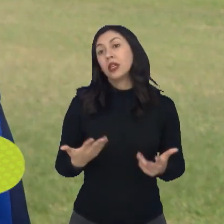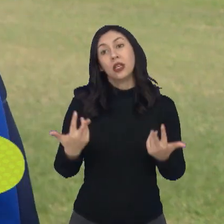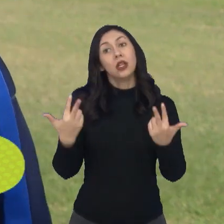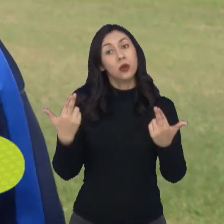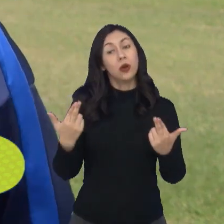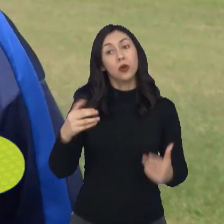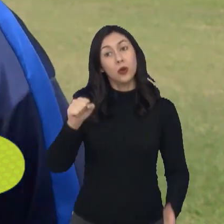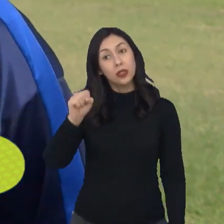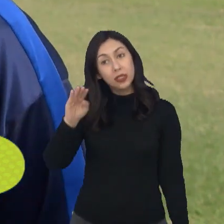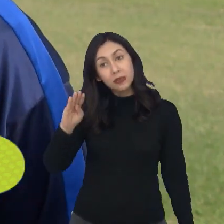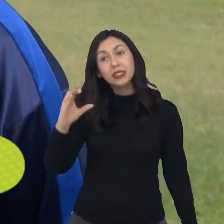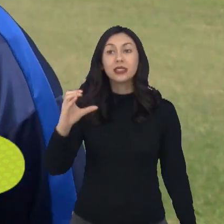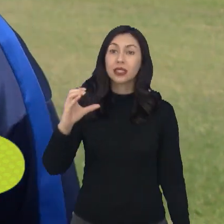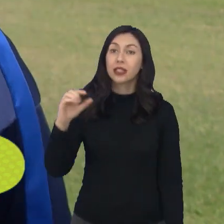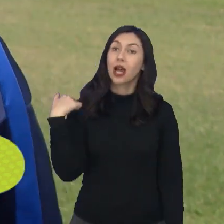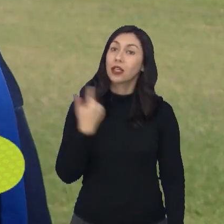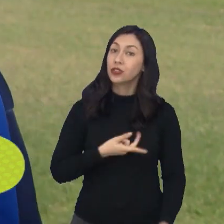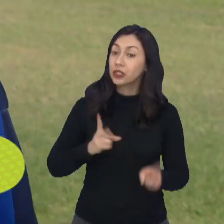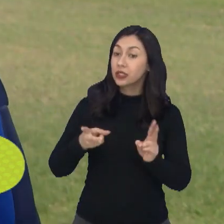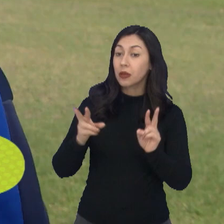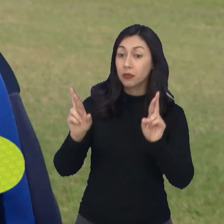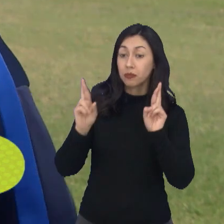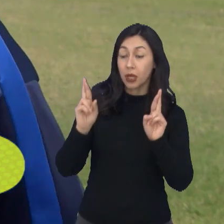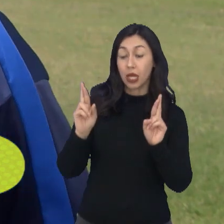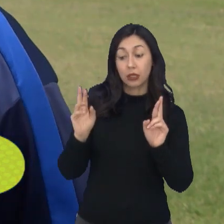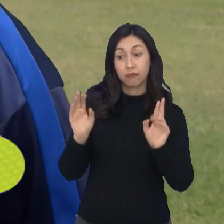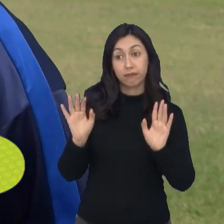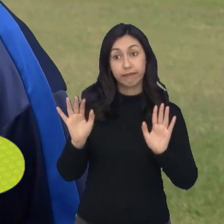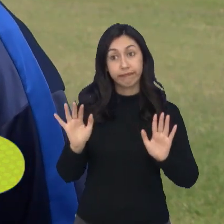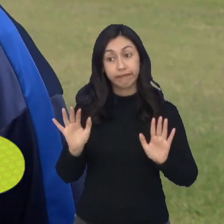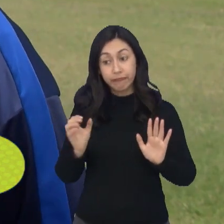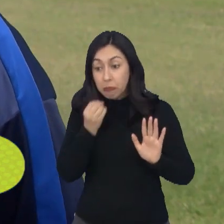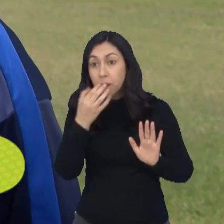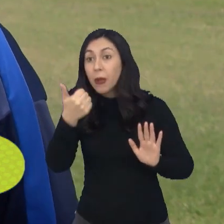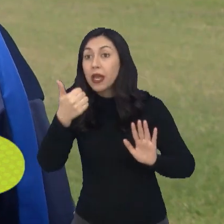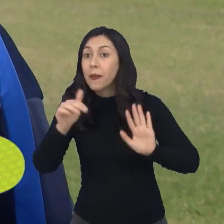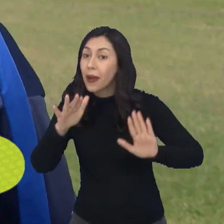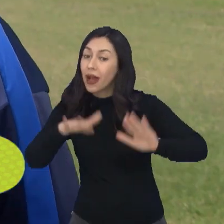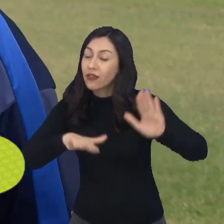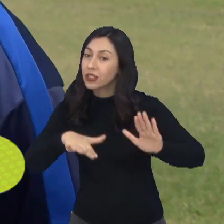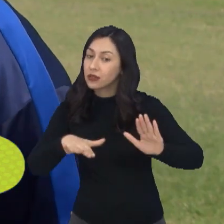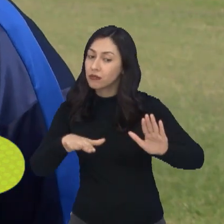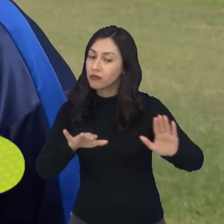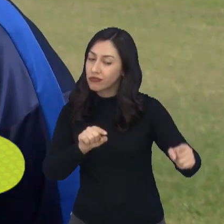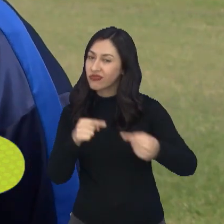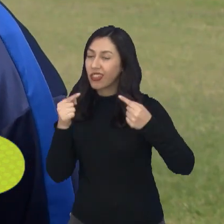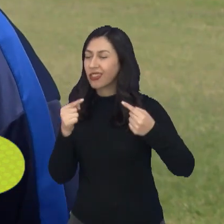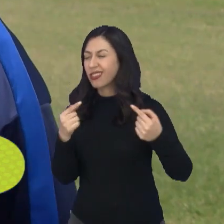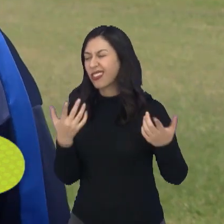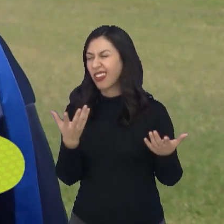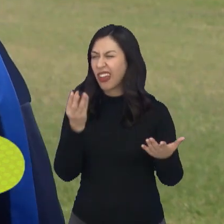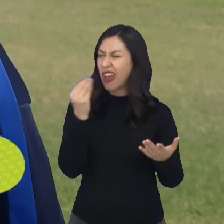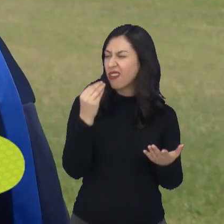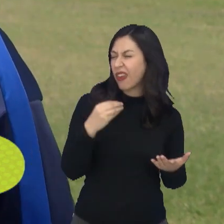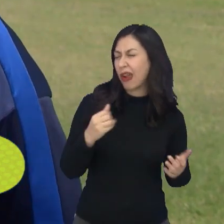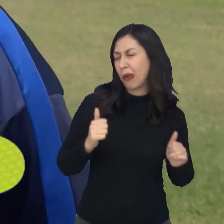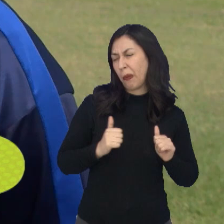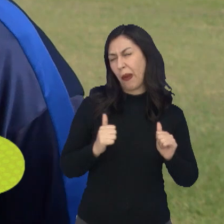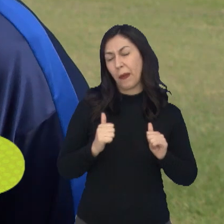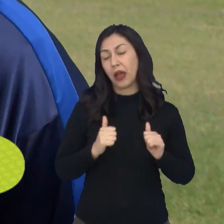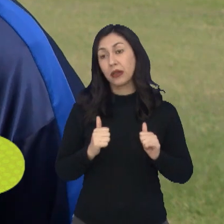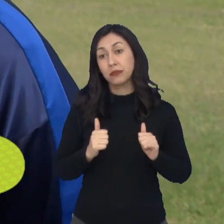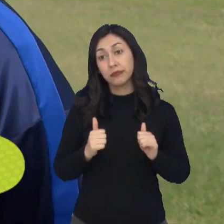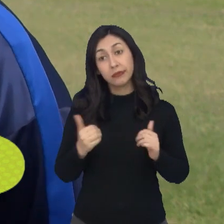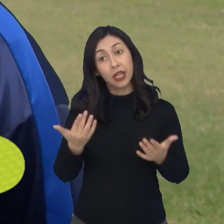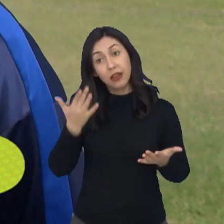São Bernardo. A gente sempre espera que o adversário venha para cima, né? Acho que um pouco sem compromisso, né? E isso facilita um